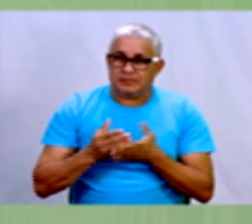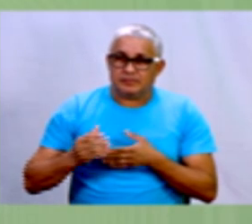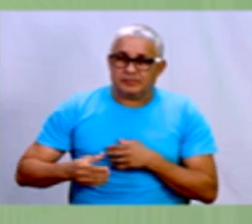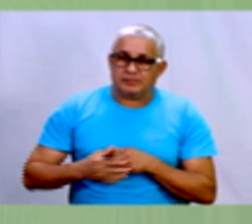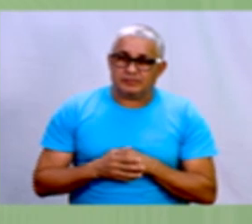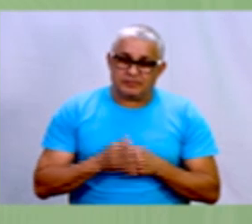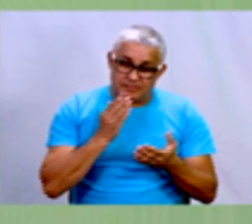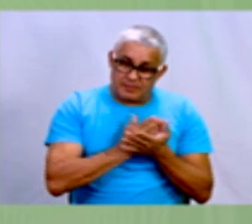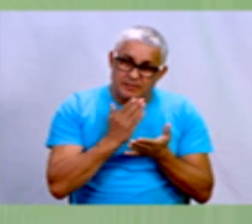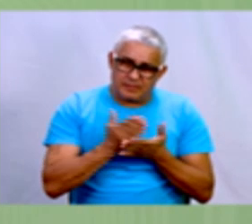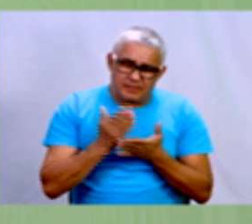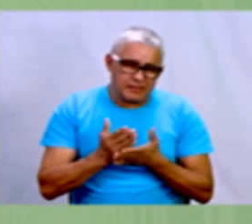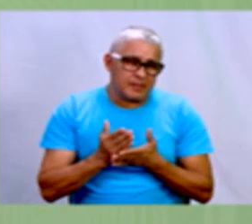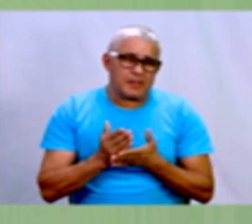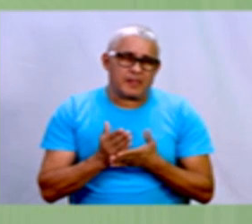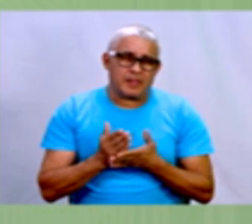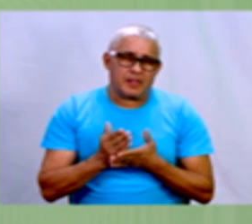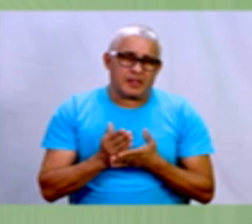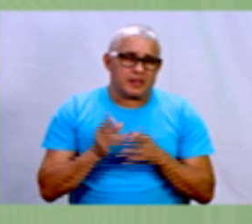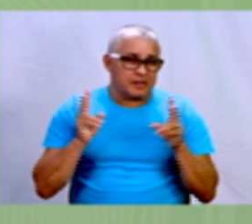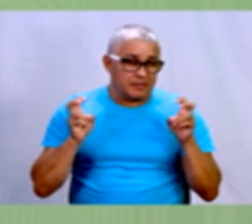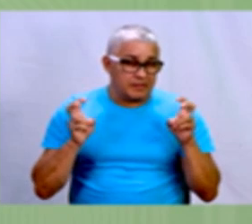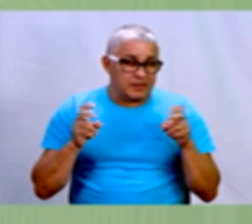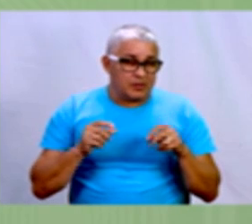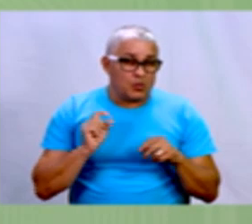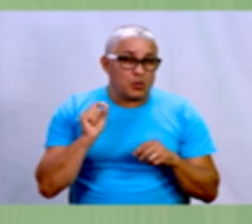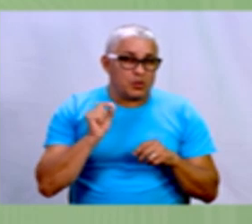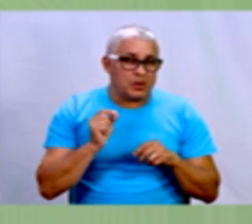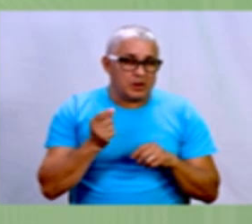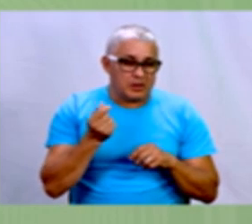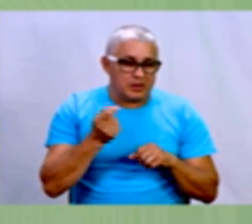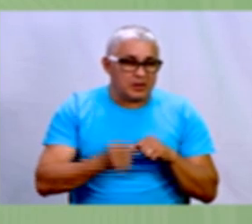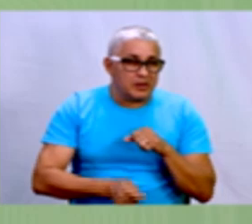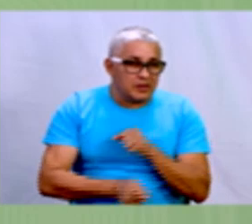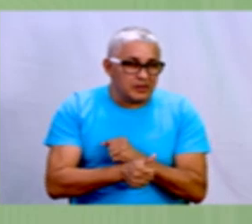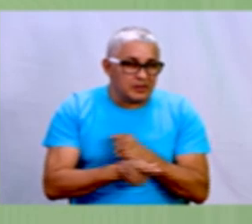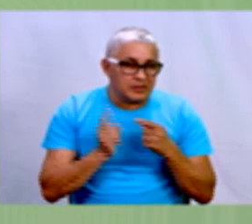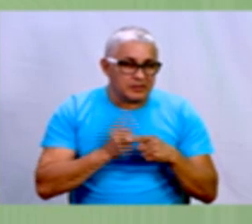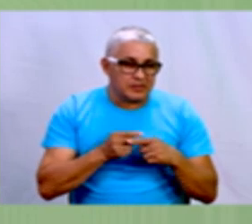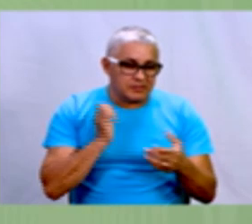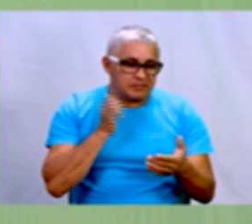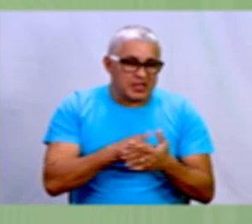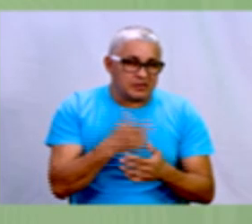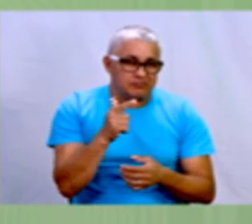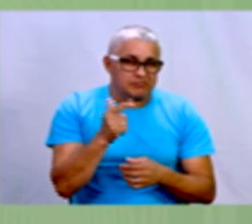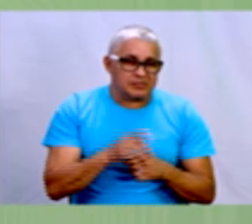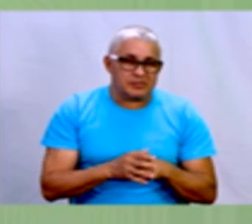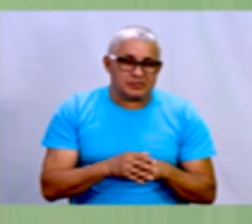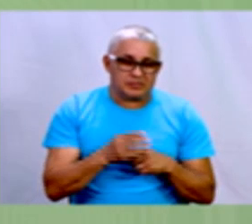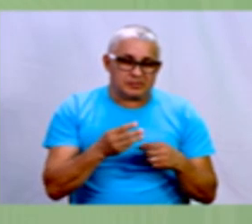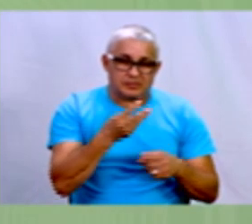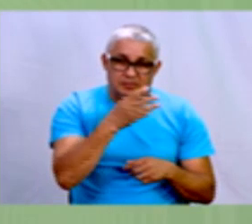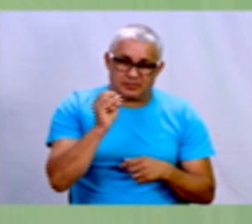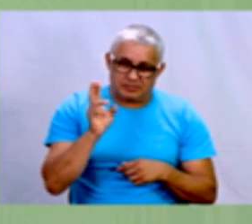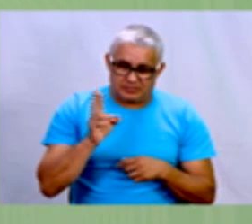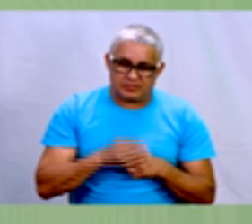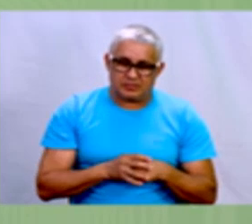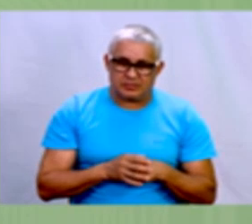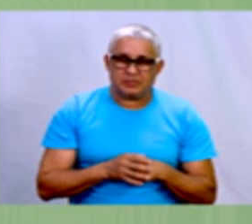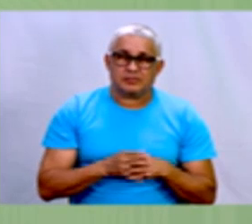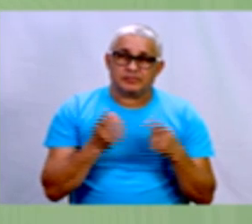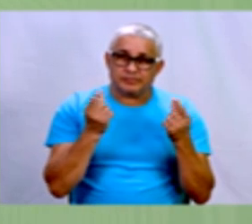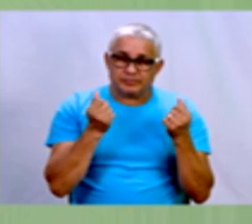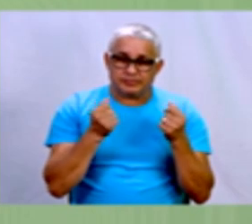está parcelando alguma coisa, entre aspas, a gente está fazendo financiamento, porque a gente não pagou à vista, né? R$300 é o valor